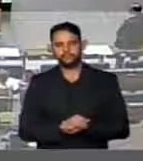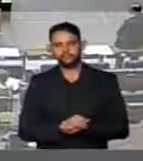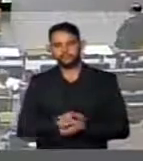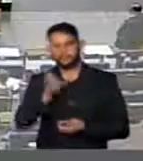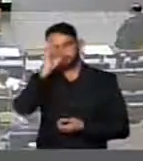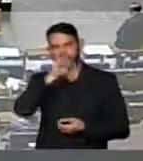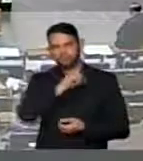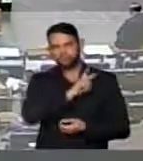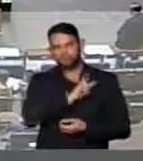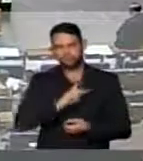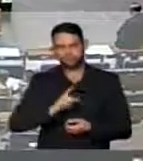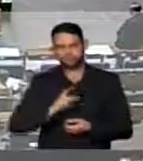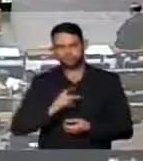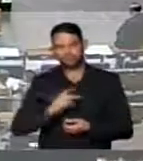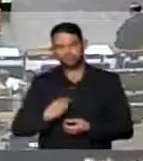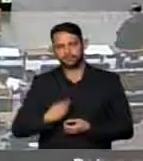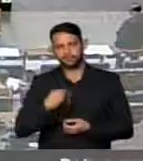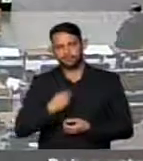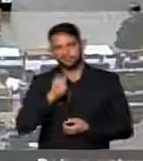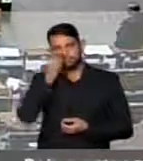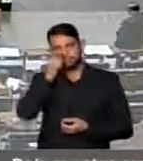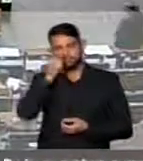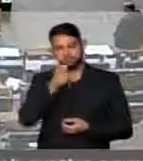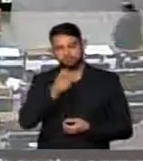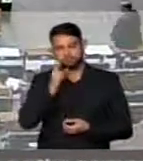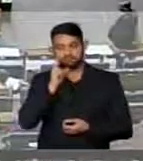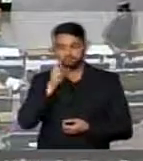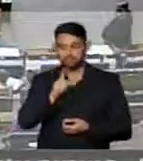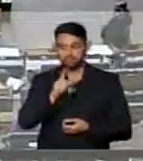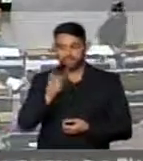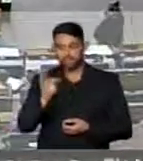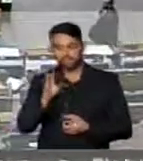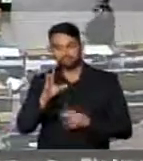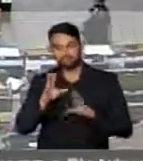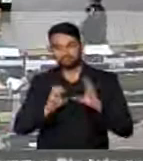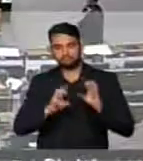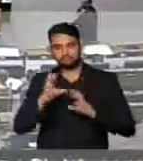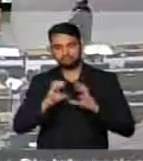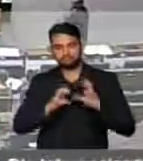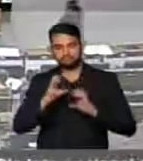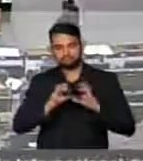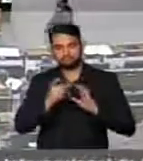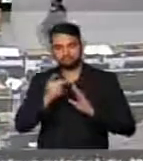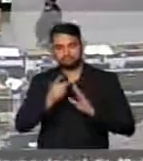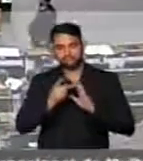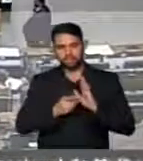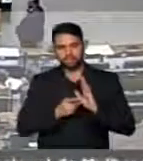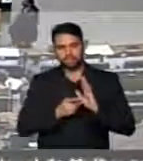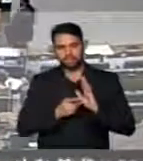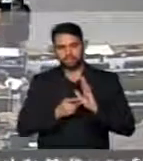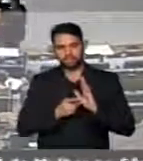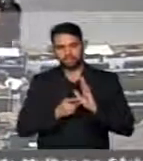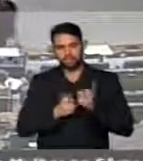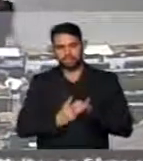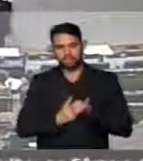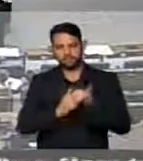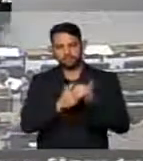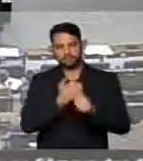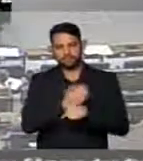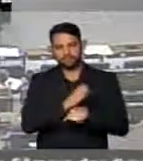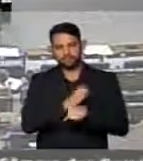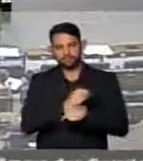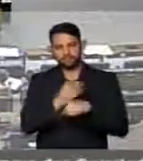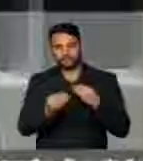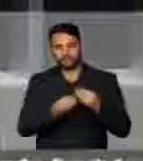Senhor presidente, seria interessante ver o PT brigando por projetos que favoreçam o Estado, da